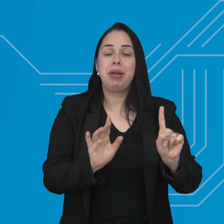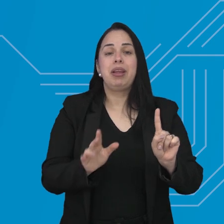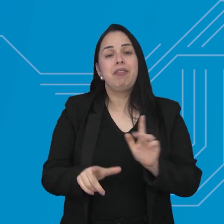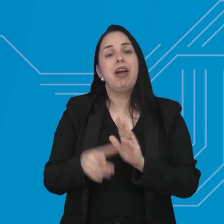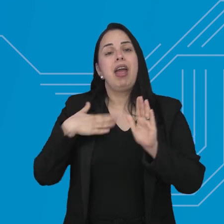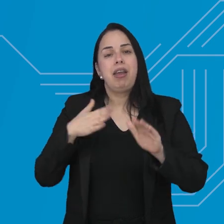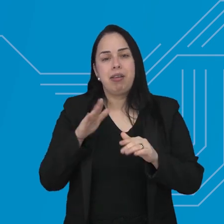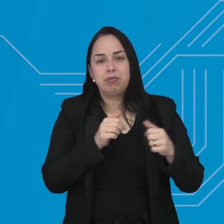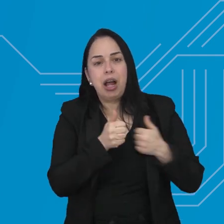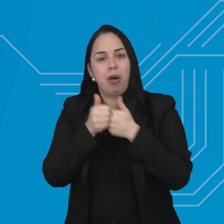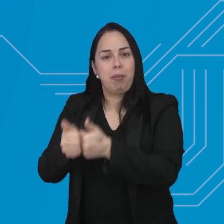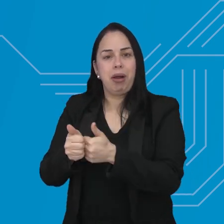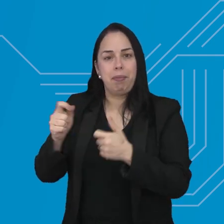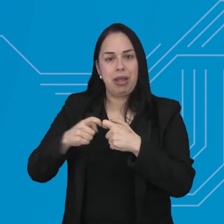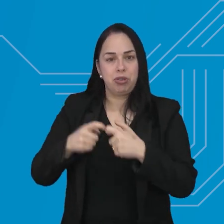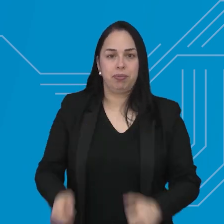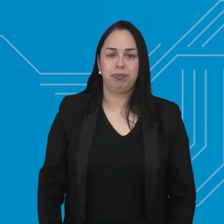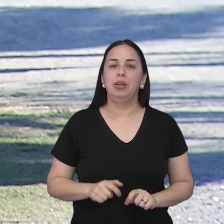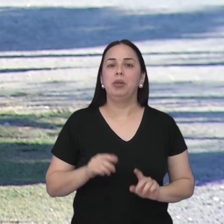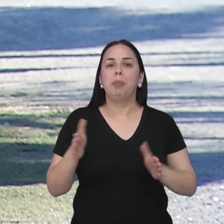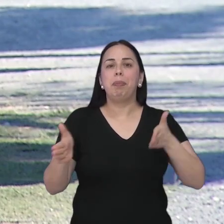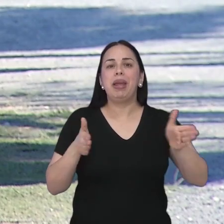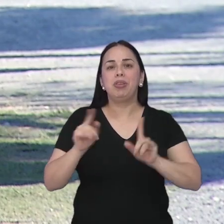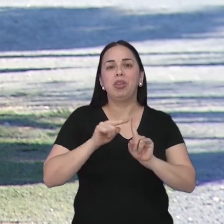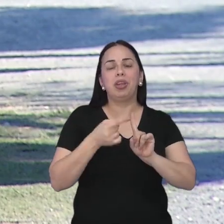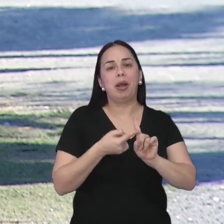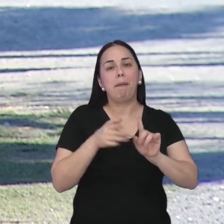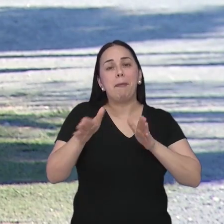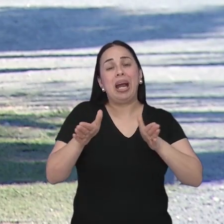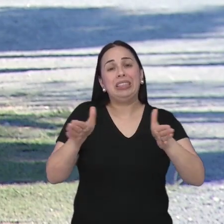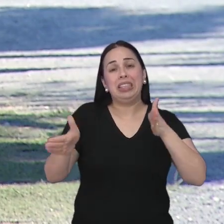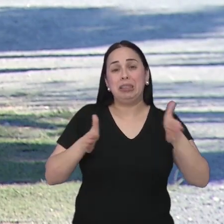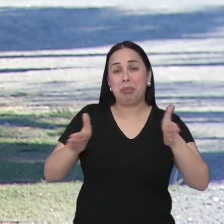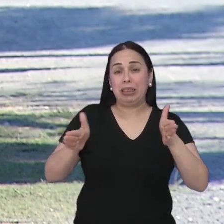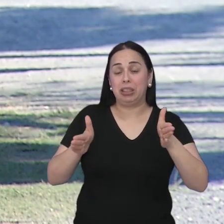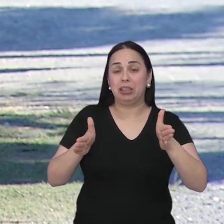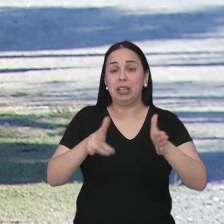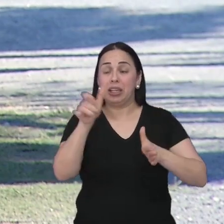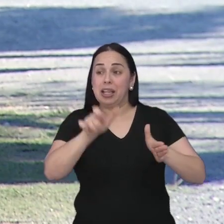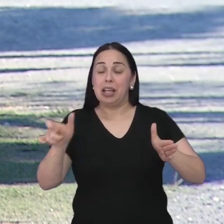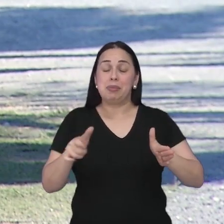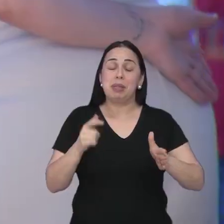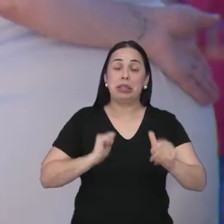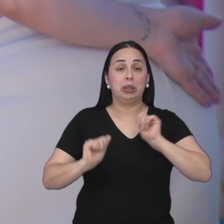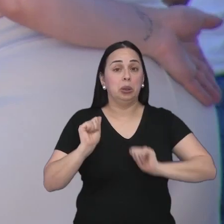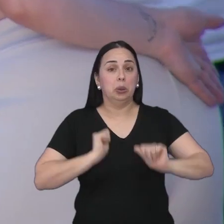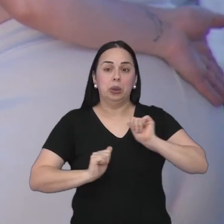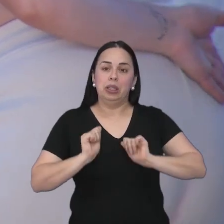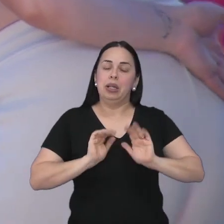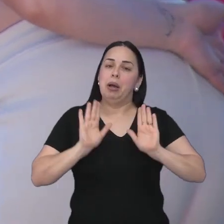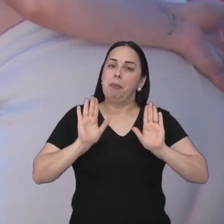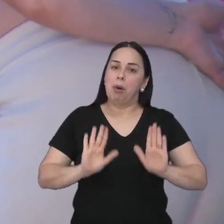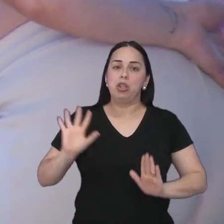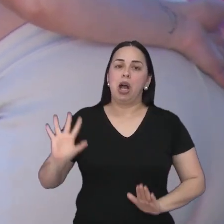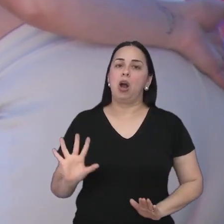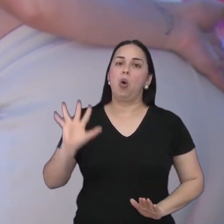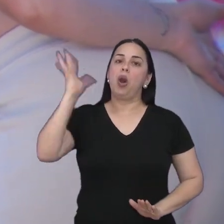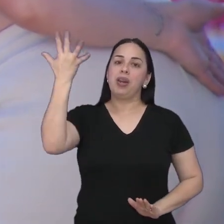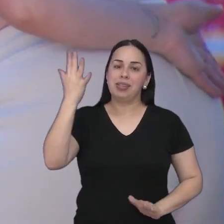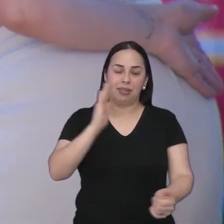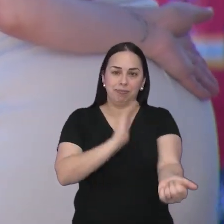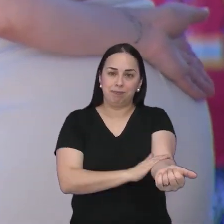da mãe e do bebê está no pré-natal. A gravidez é um momento mágico na vida de muitas mulheres. Só que esse período de